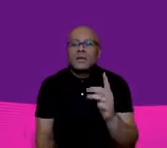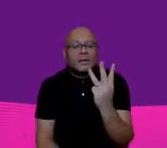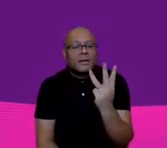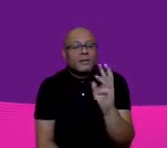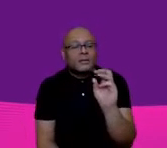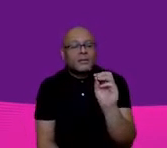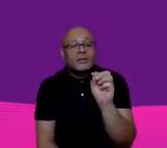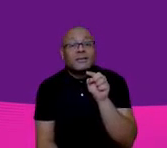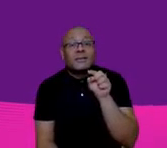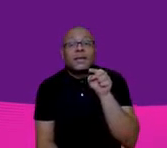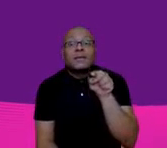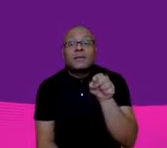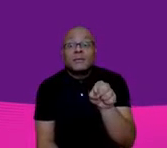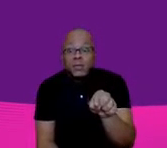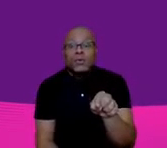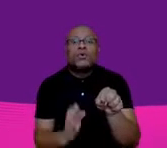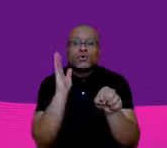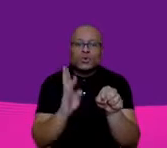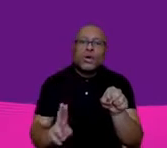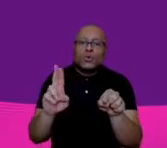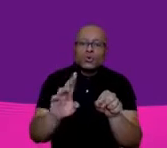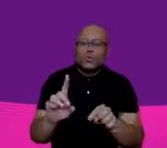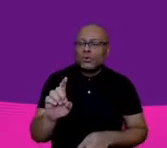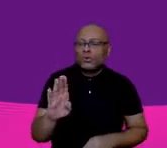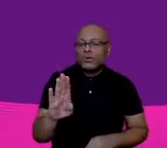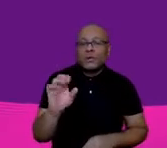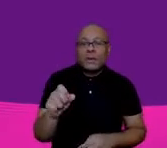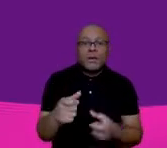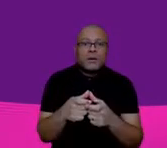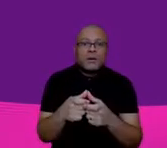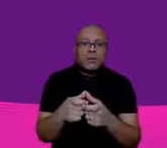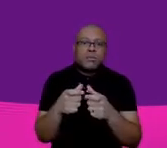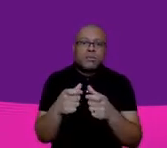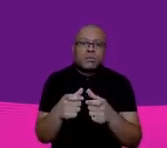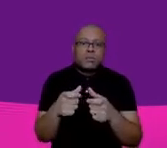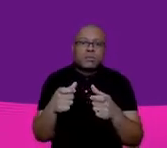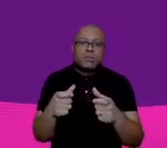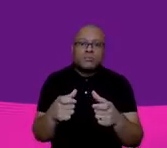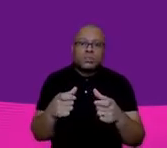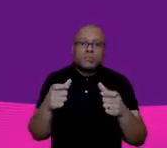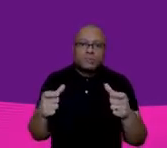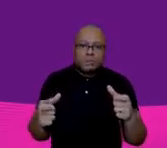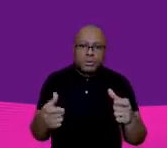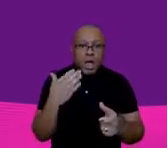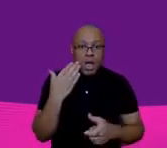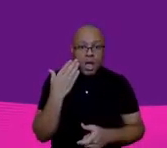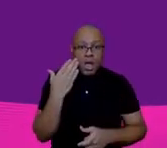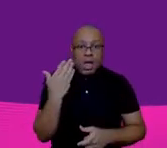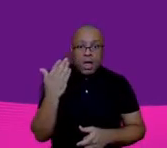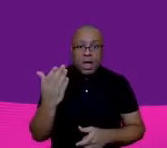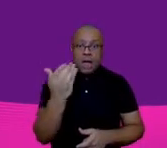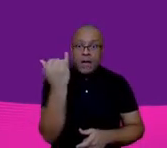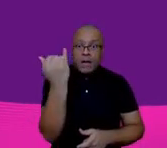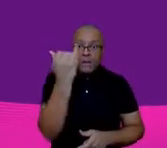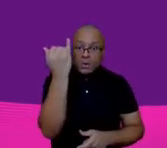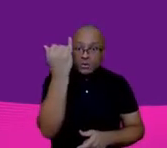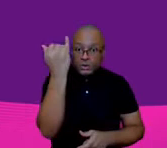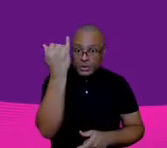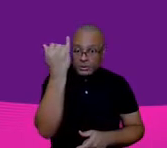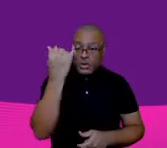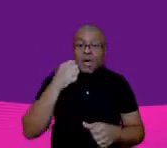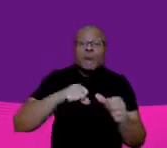já fizeram DBS, obviamente o crescimento ele é muito grande. Eu trago esse gráfico, ele é importante para a gente entender a dinâmica. Aqui